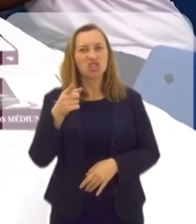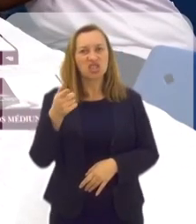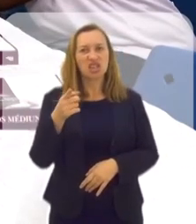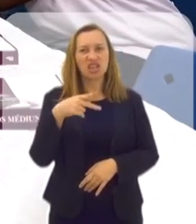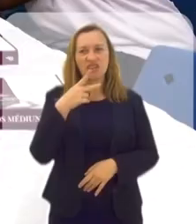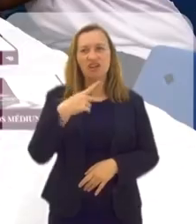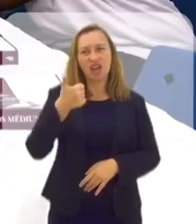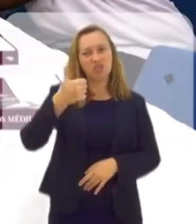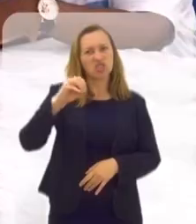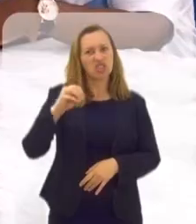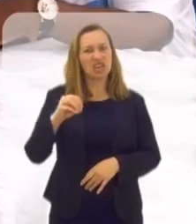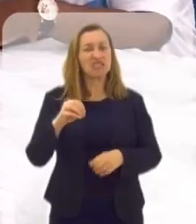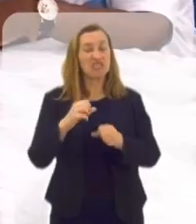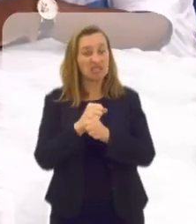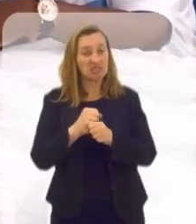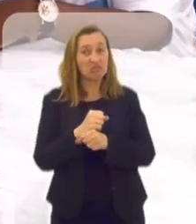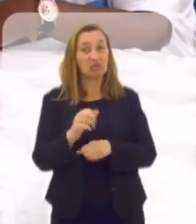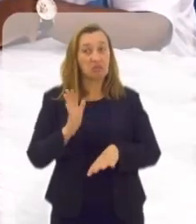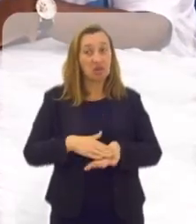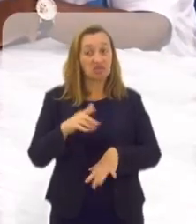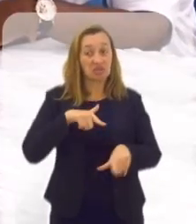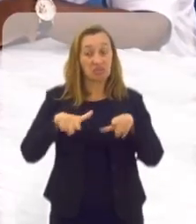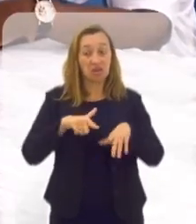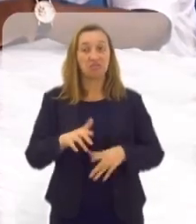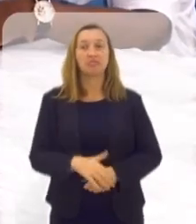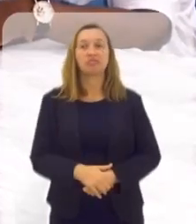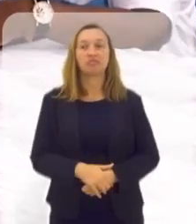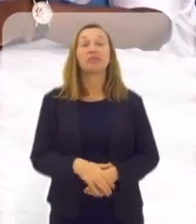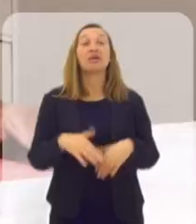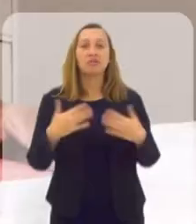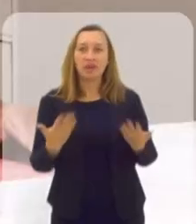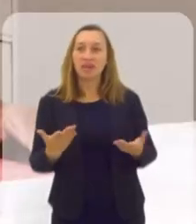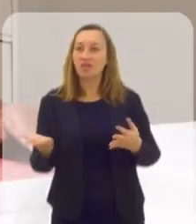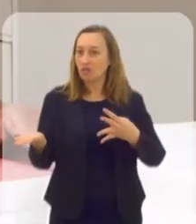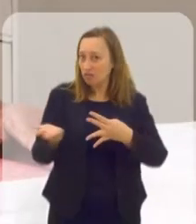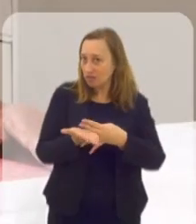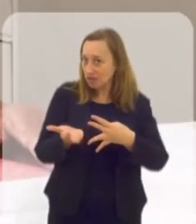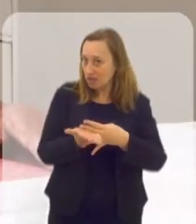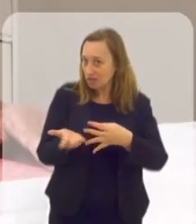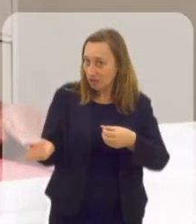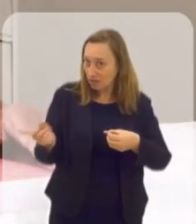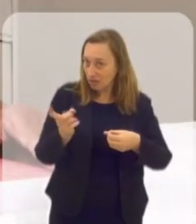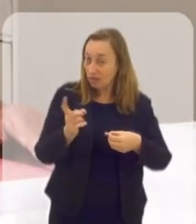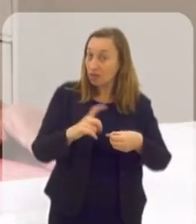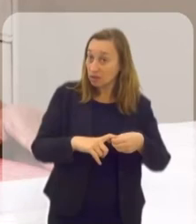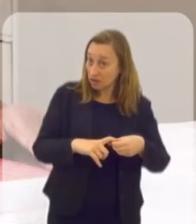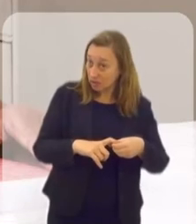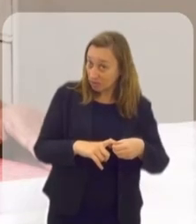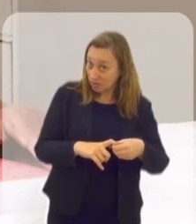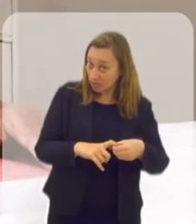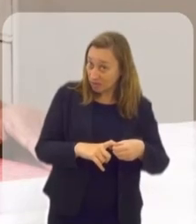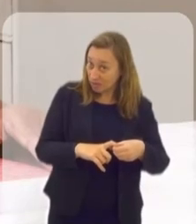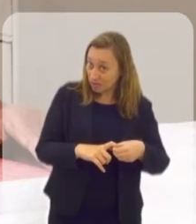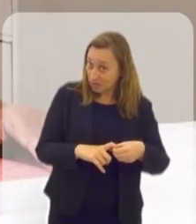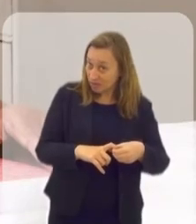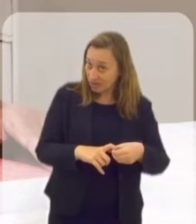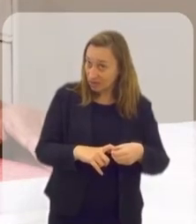achei que ele ia falar uns 10. Fiquei mais Não! tranquilo. Bem, nós vamos ao intervalo e